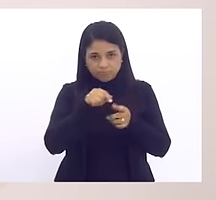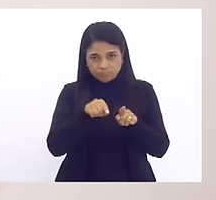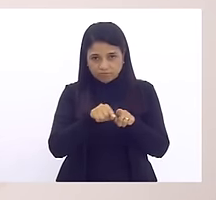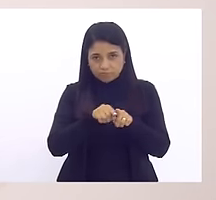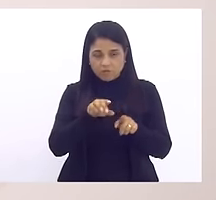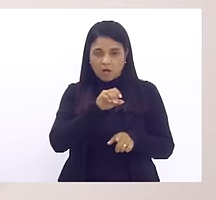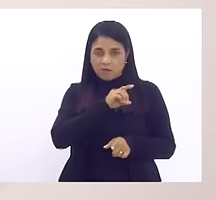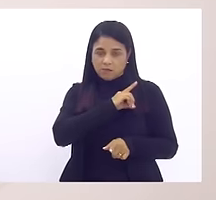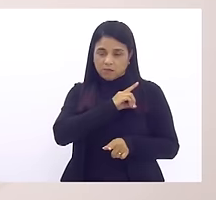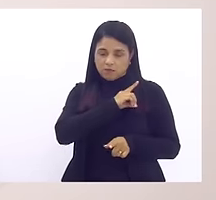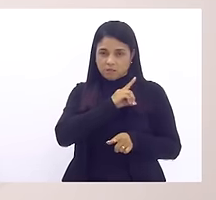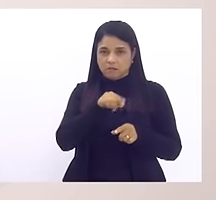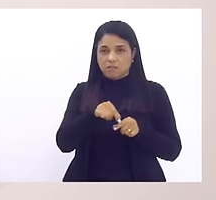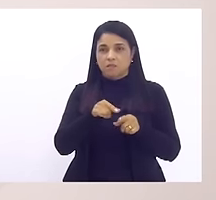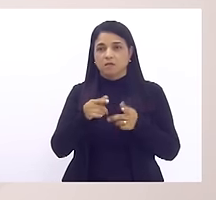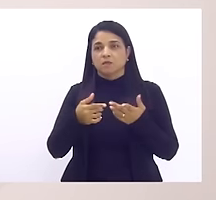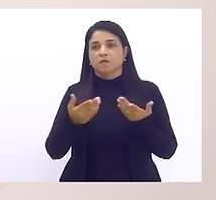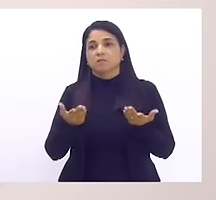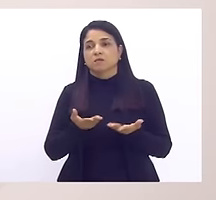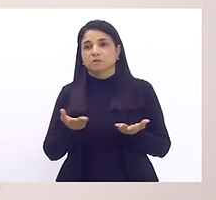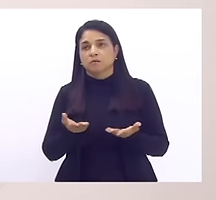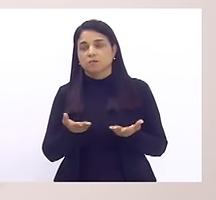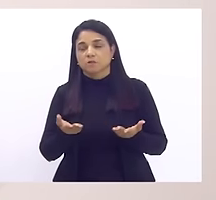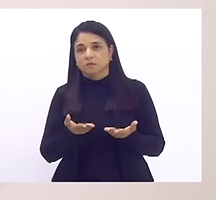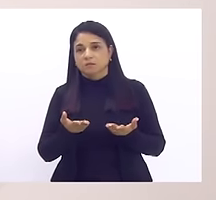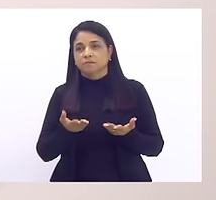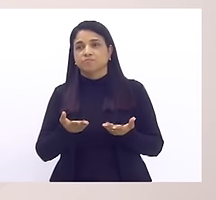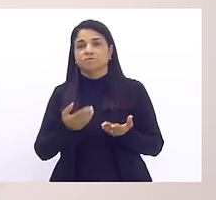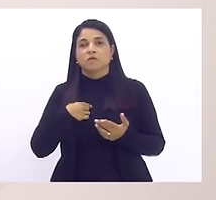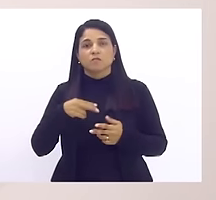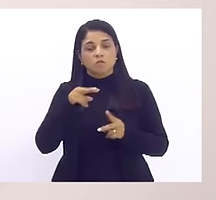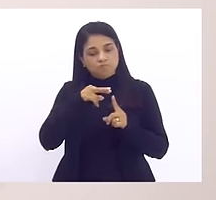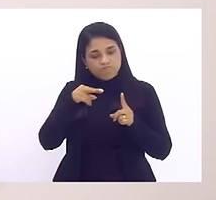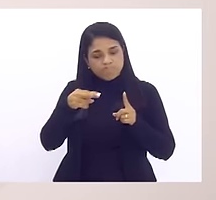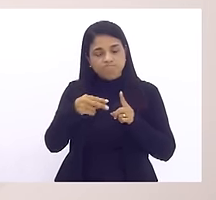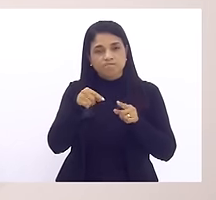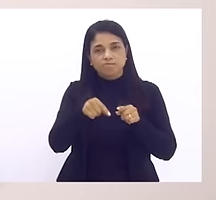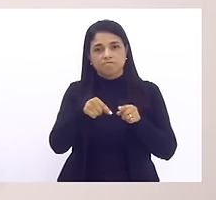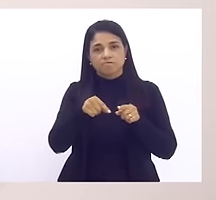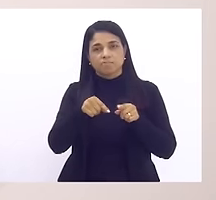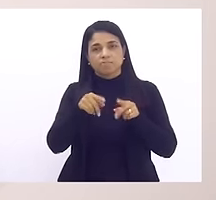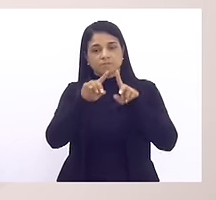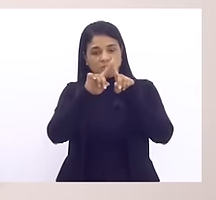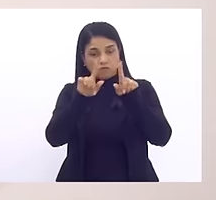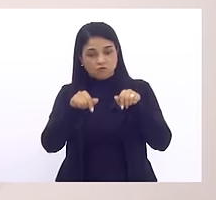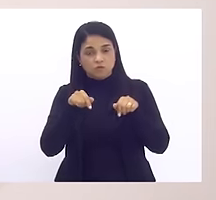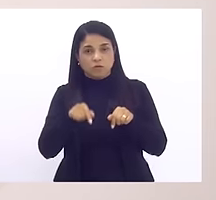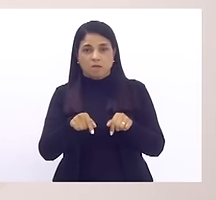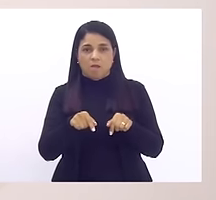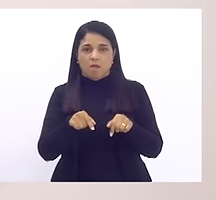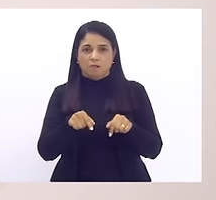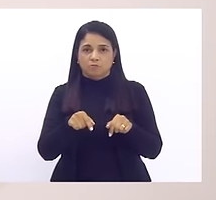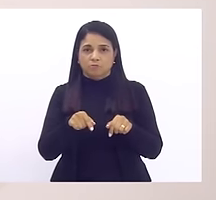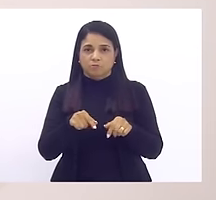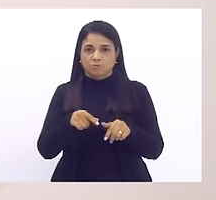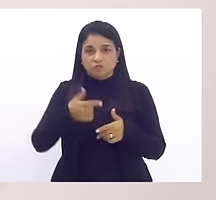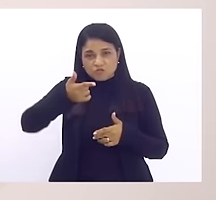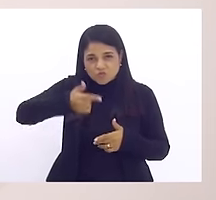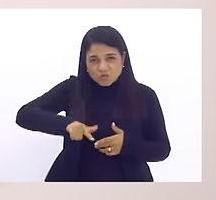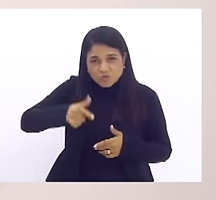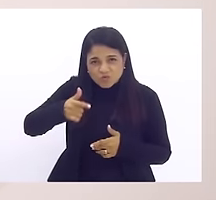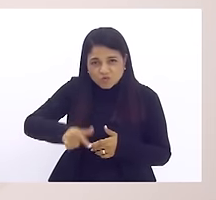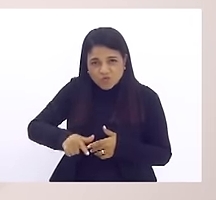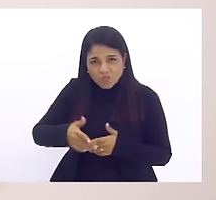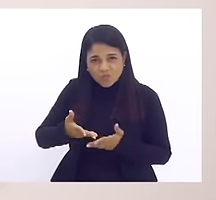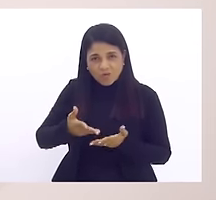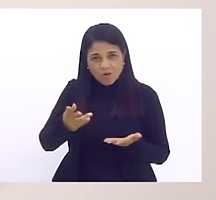técnica operacional É eu gostaria que você olhasse melhor os seus comandados que não aconteça mais esse tipo de Episódio lá